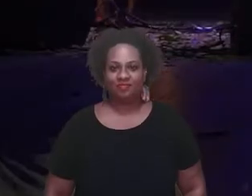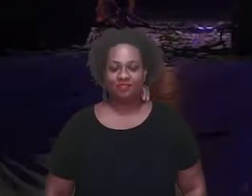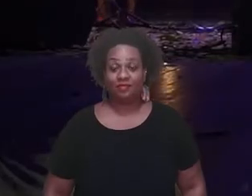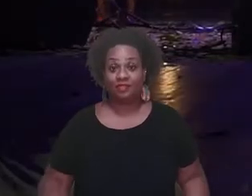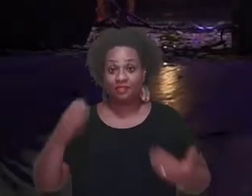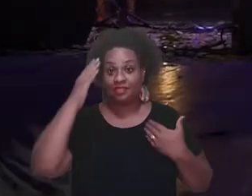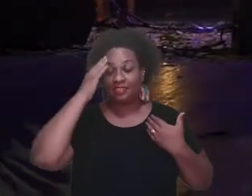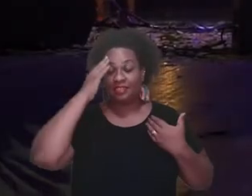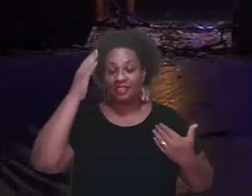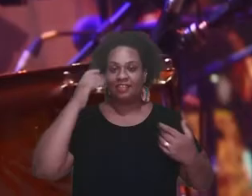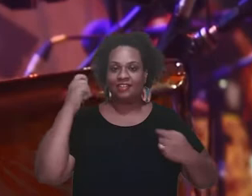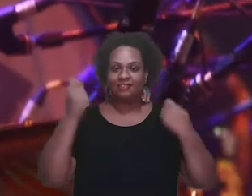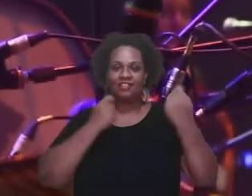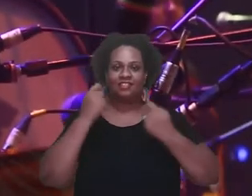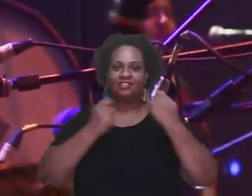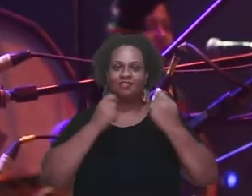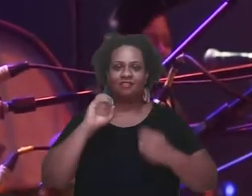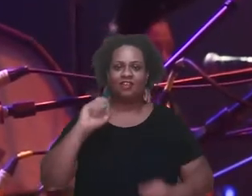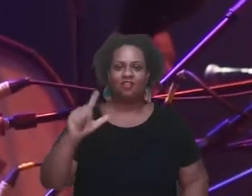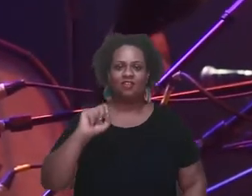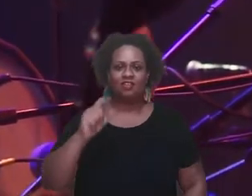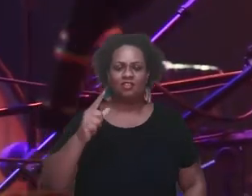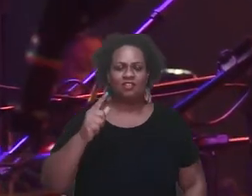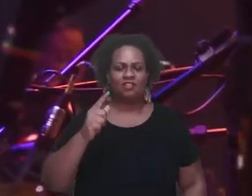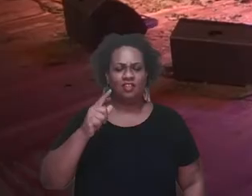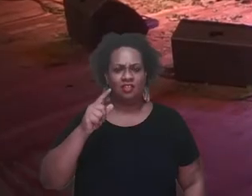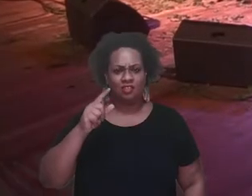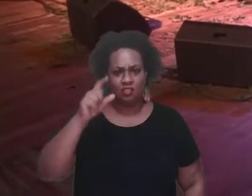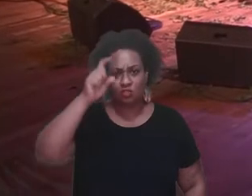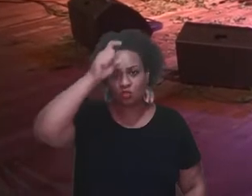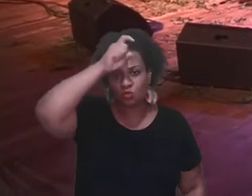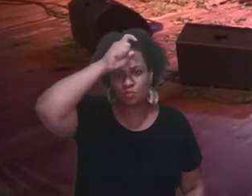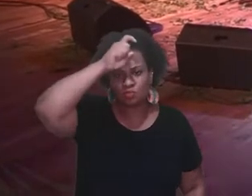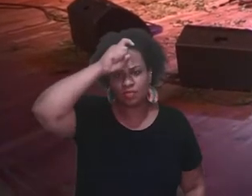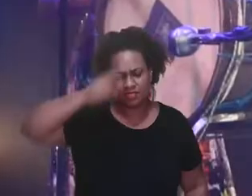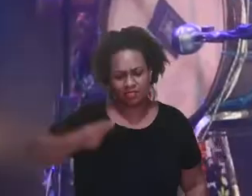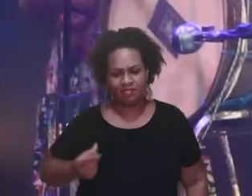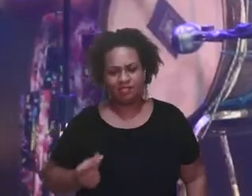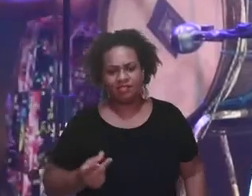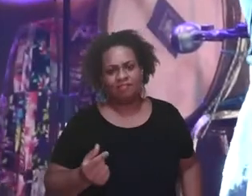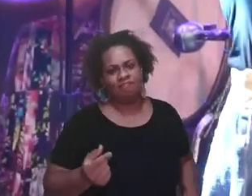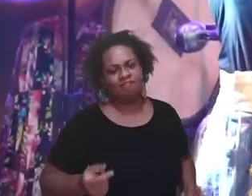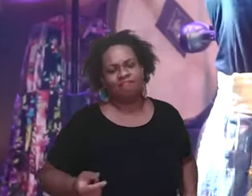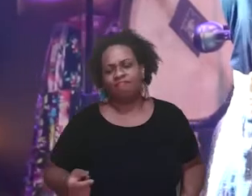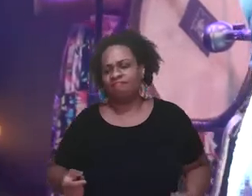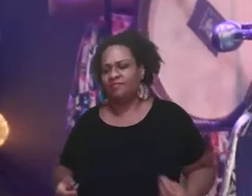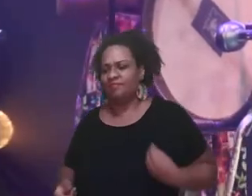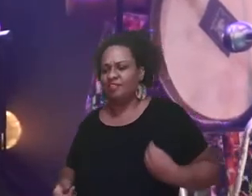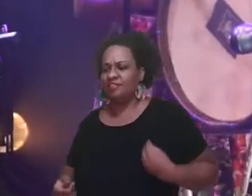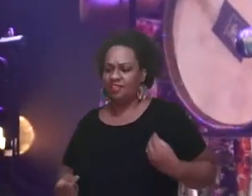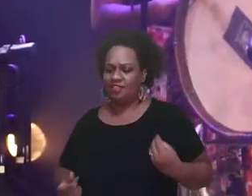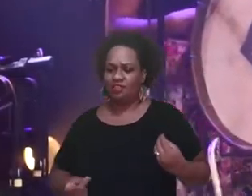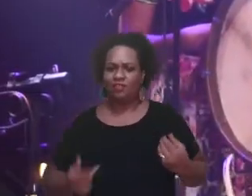aconteceu festival além da zumbi Vida longa ao Festival além da zumbis agradecendo mais uma